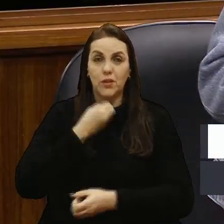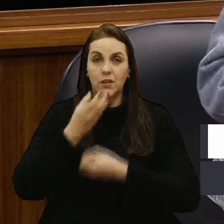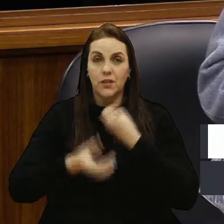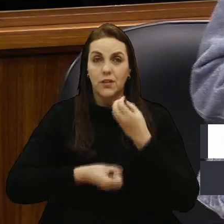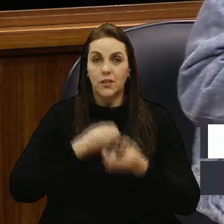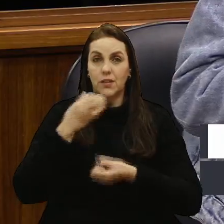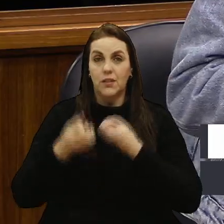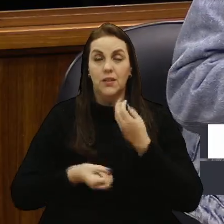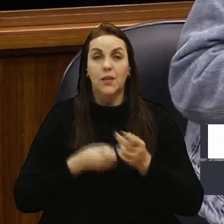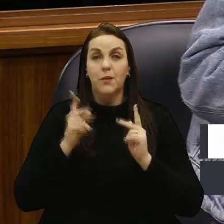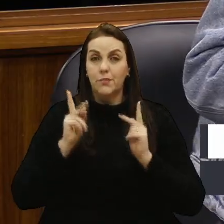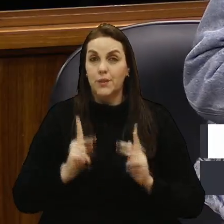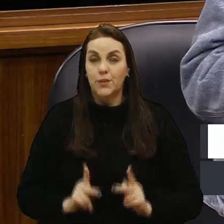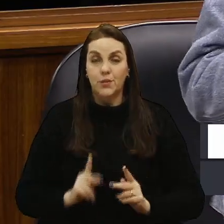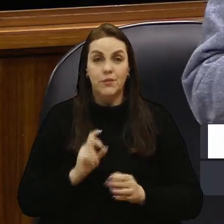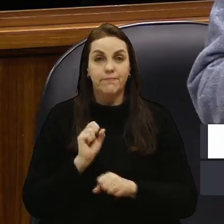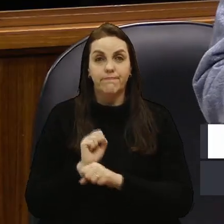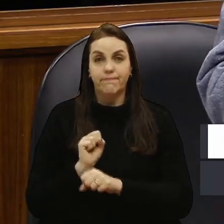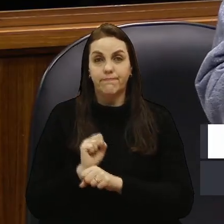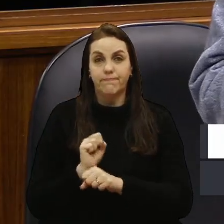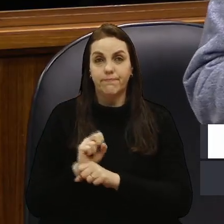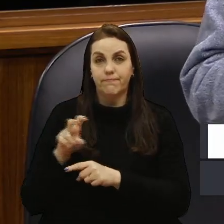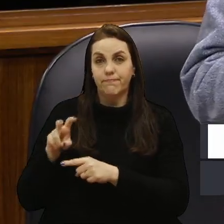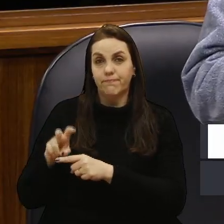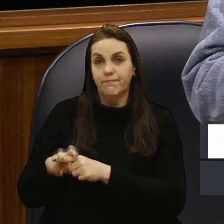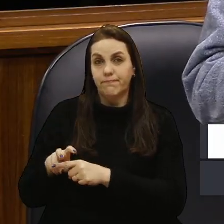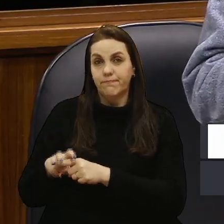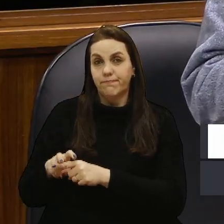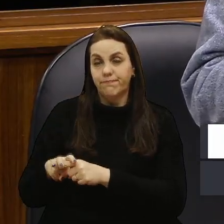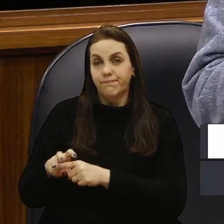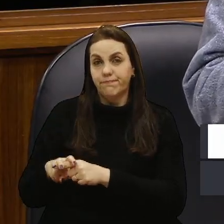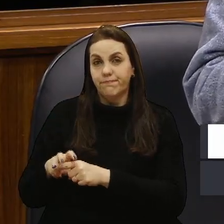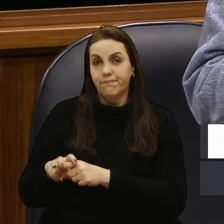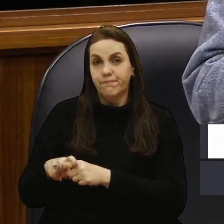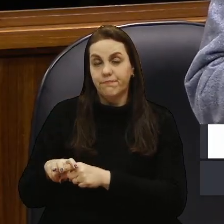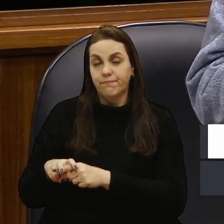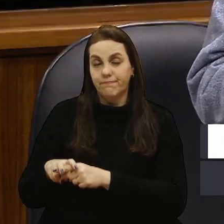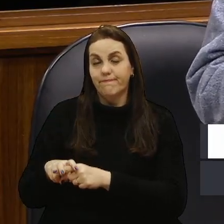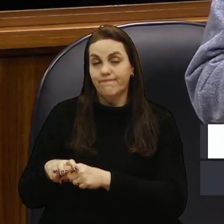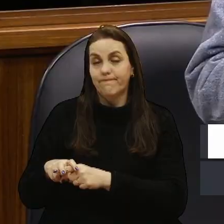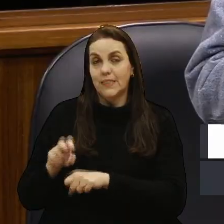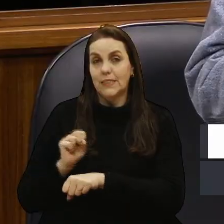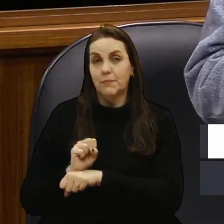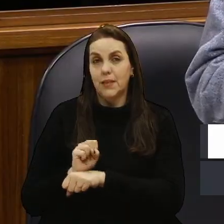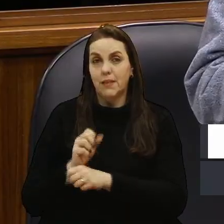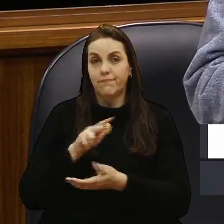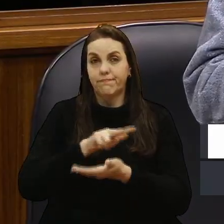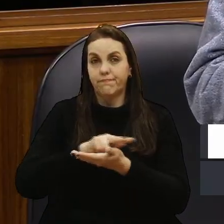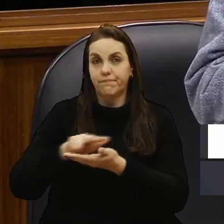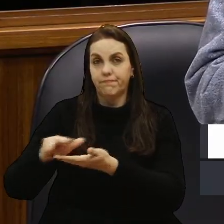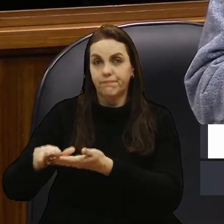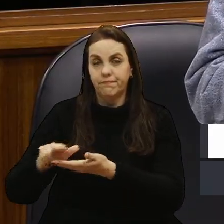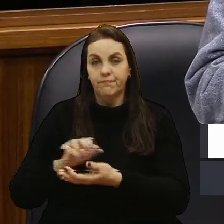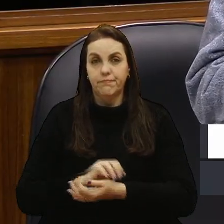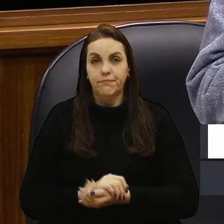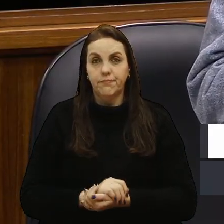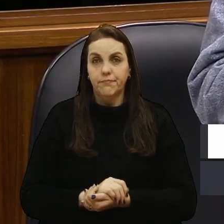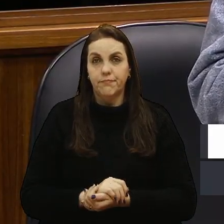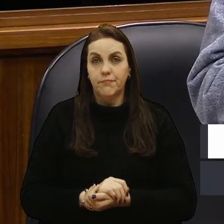que chegam a esperar sentadas, a aguardar um leito, e